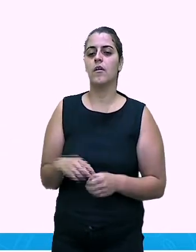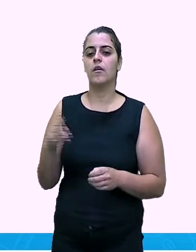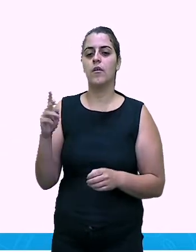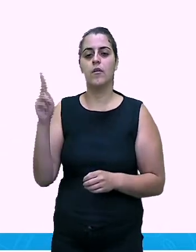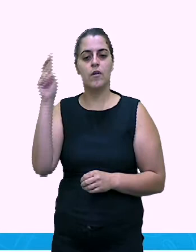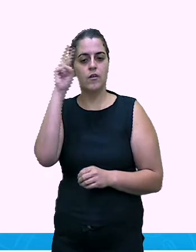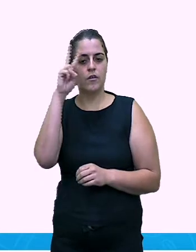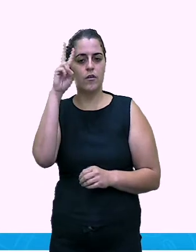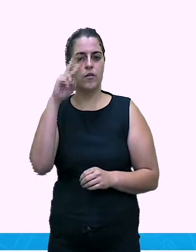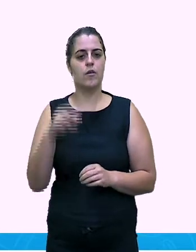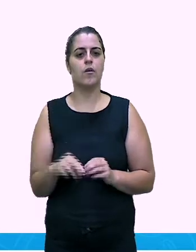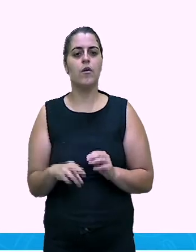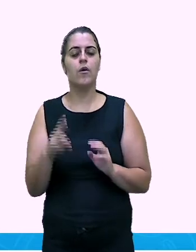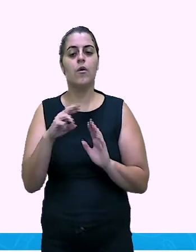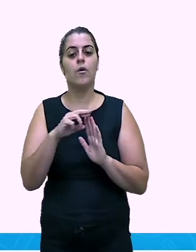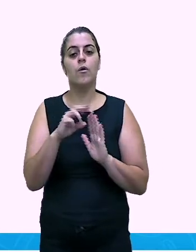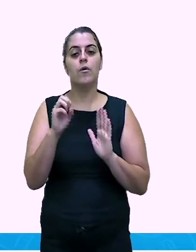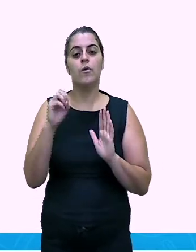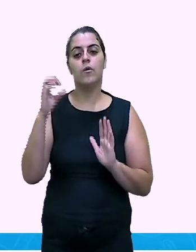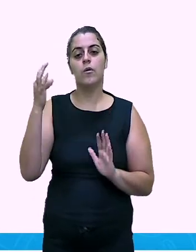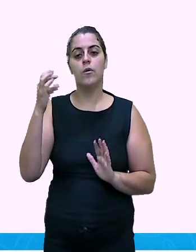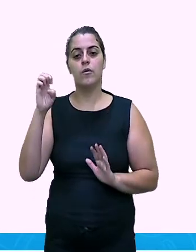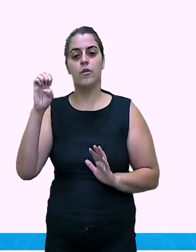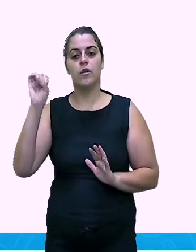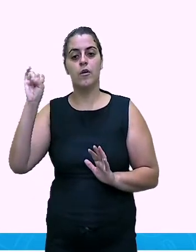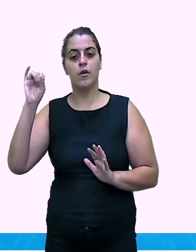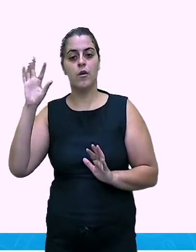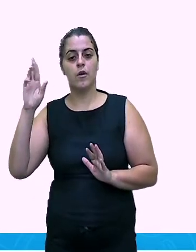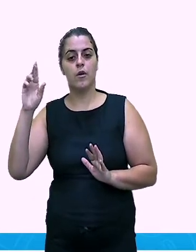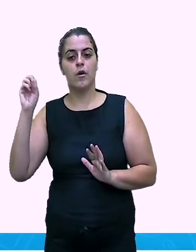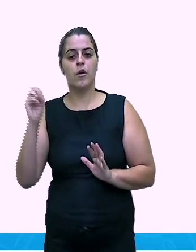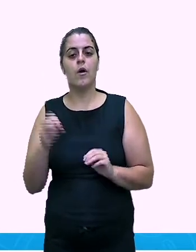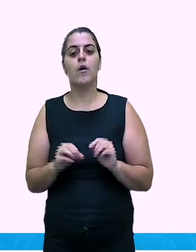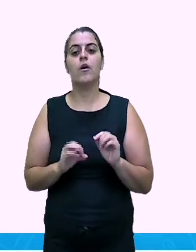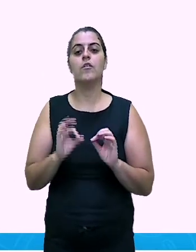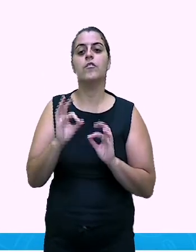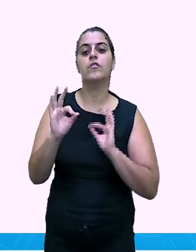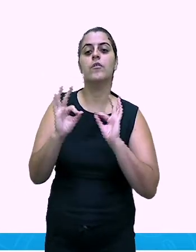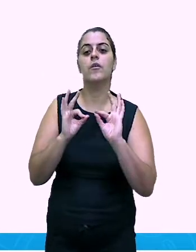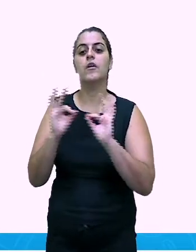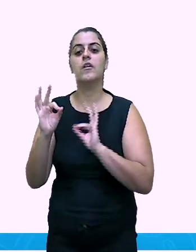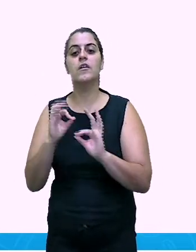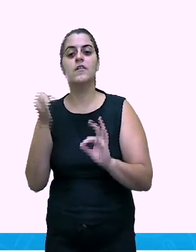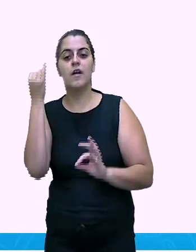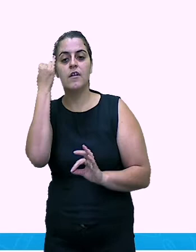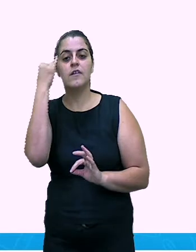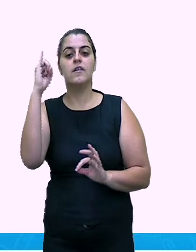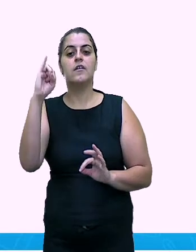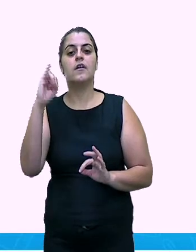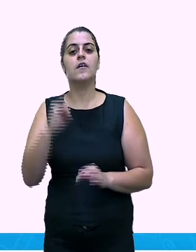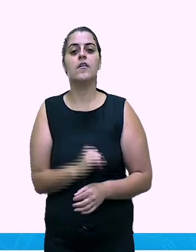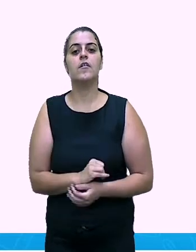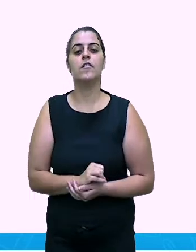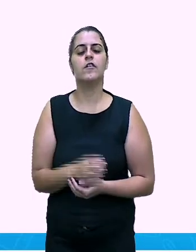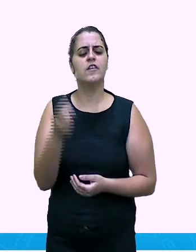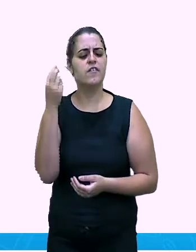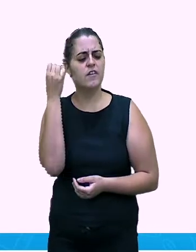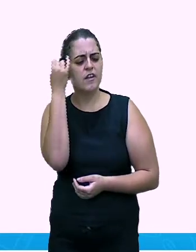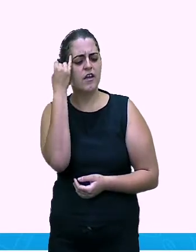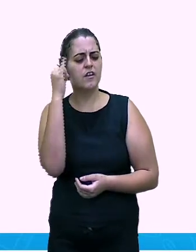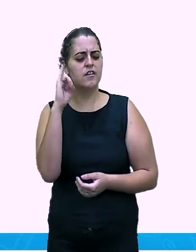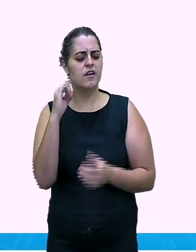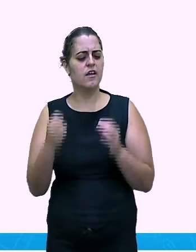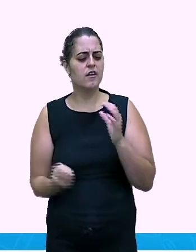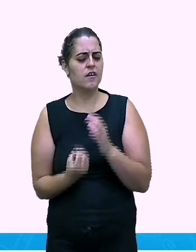HQ. Roteiro. O roteiro é hora de quê? De planejar. Você vai ter a ideia